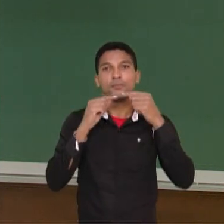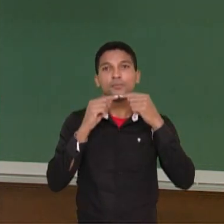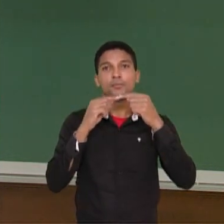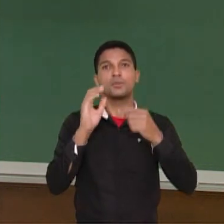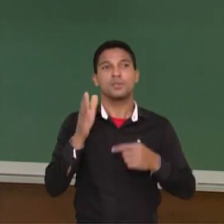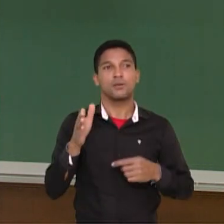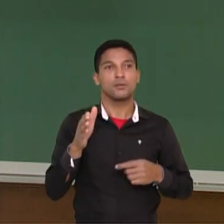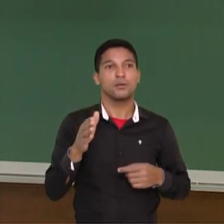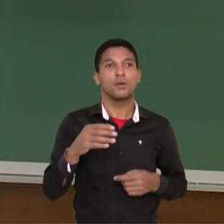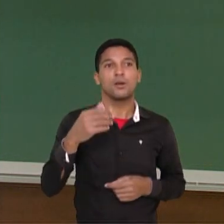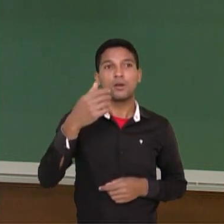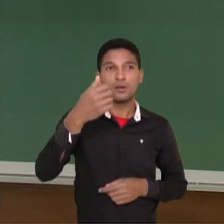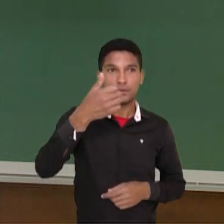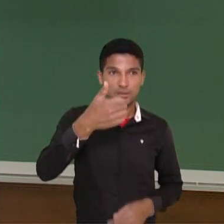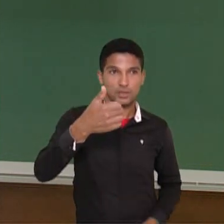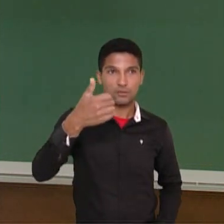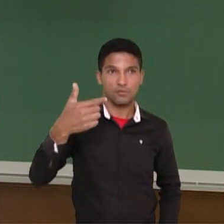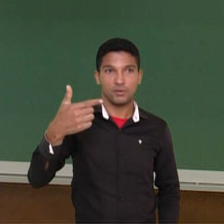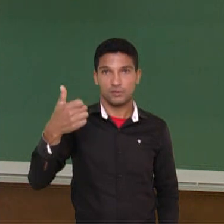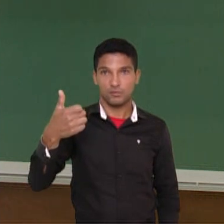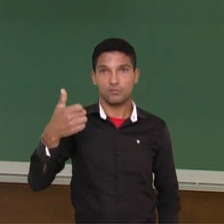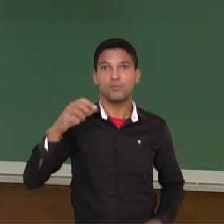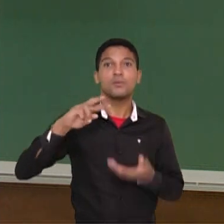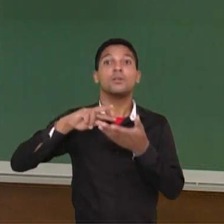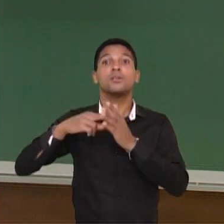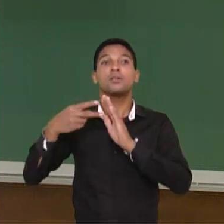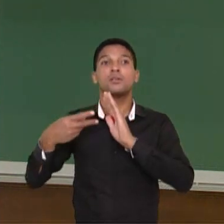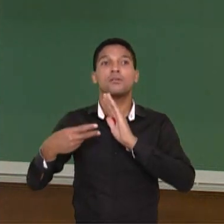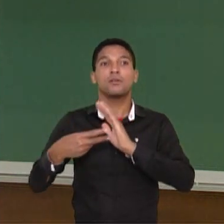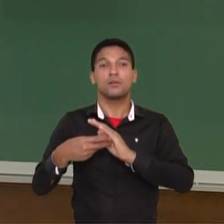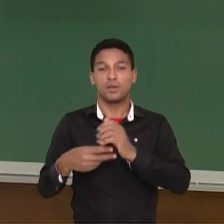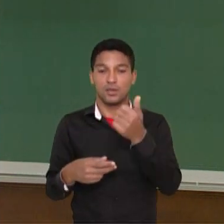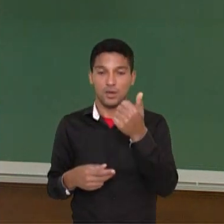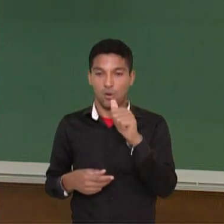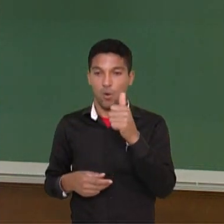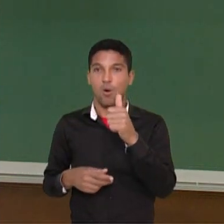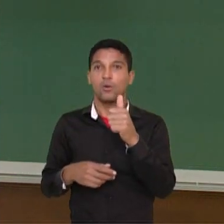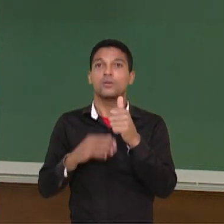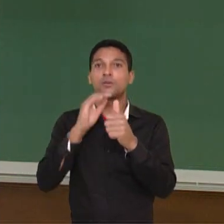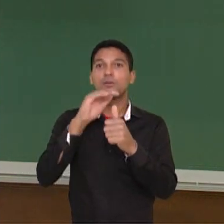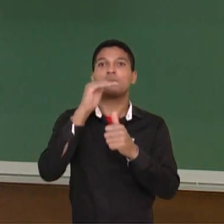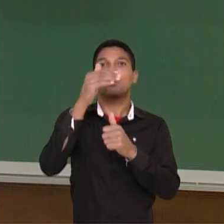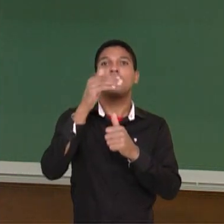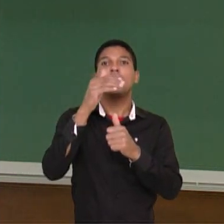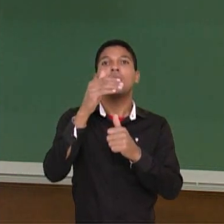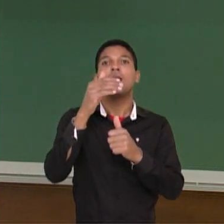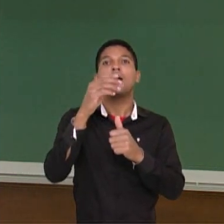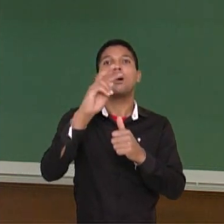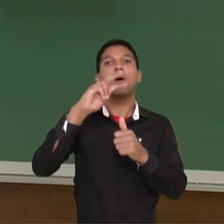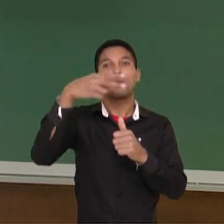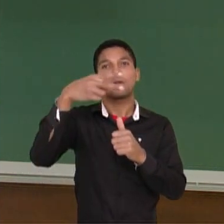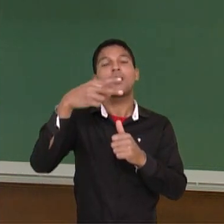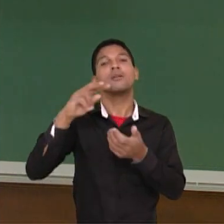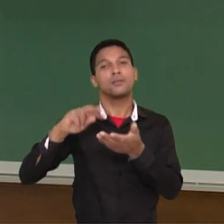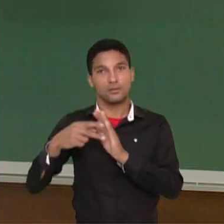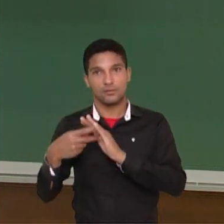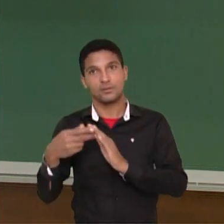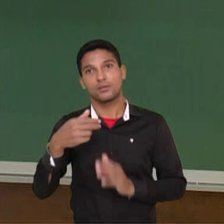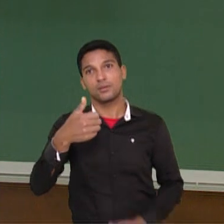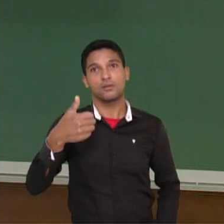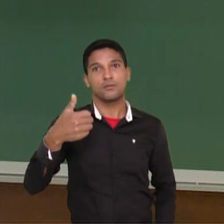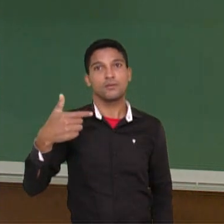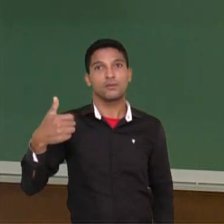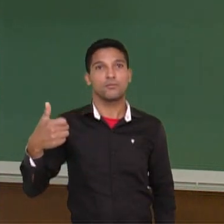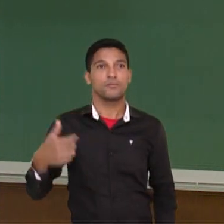eu já sei que é 11 elevado ao quadrado. É um quadrado perfeito, né? O 121 é um quadrado perfeito, que é o 11 ao